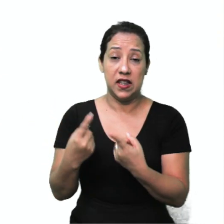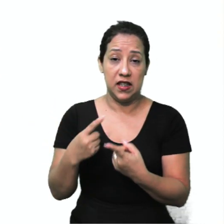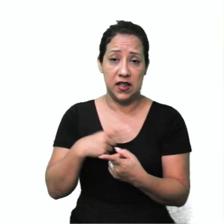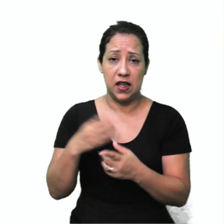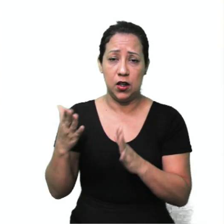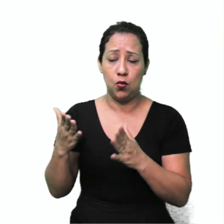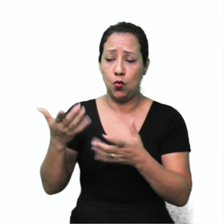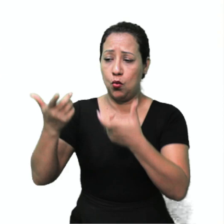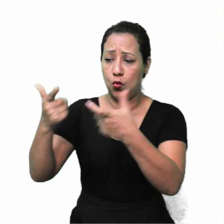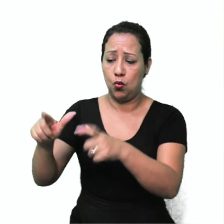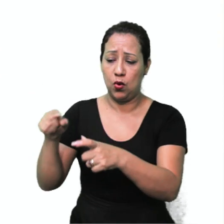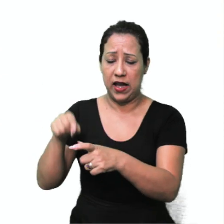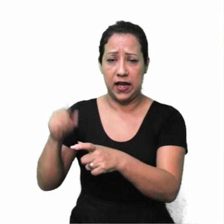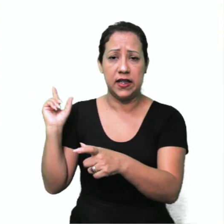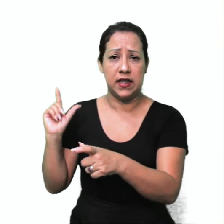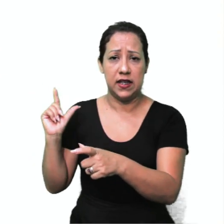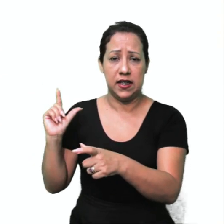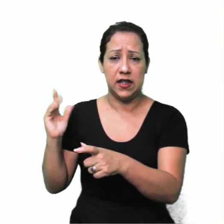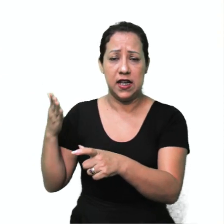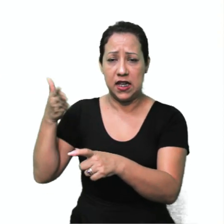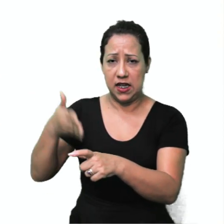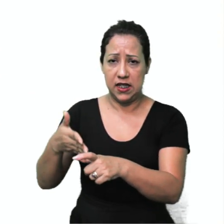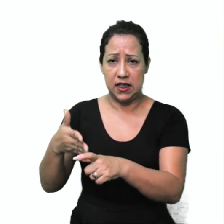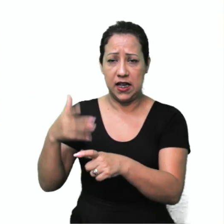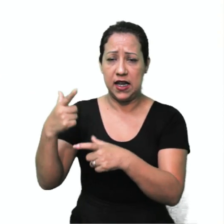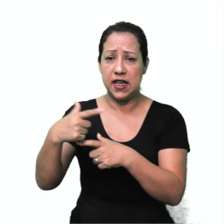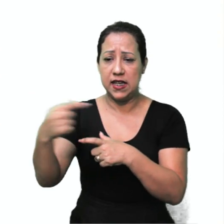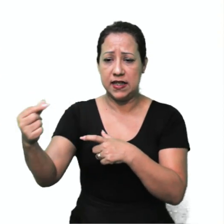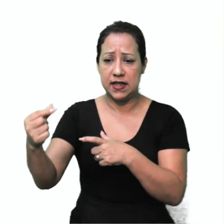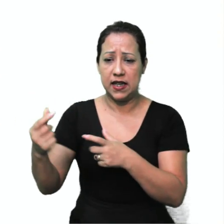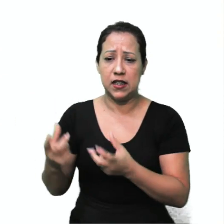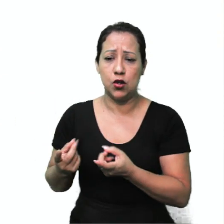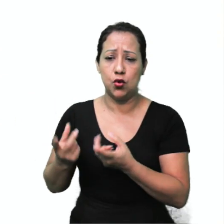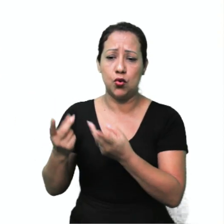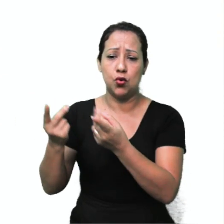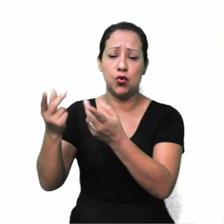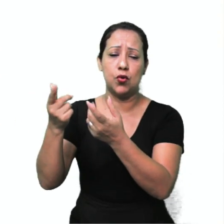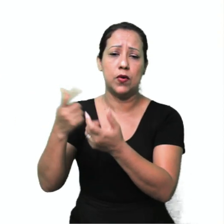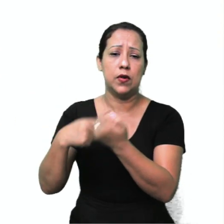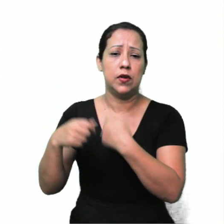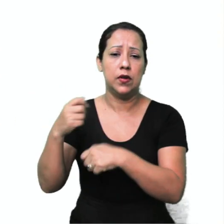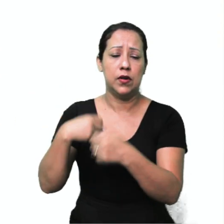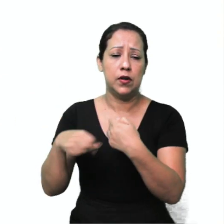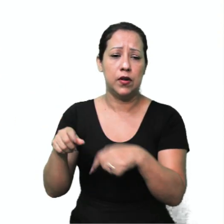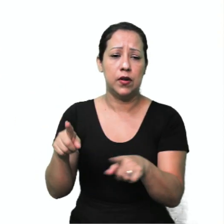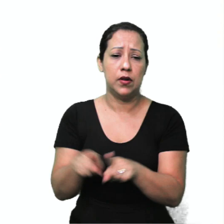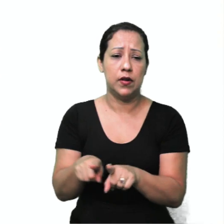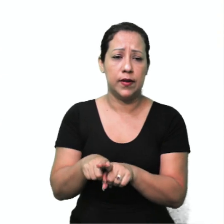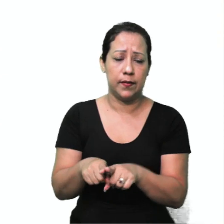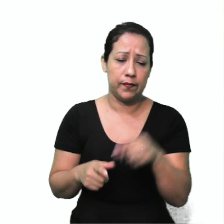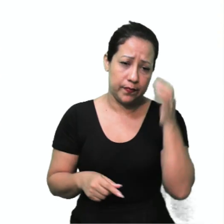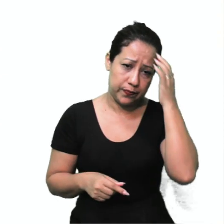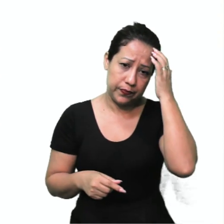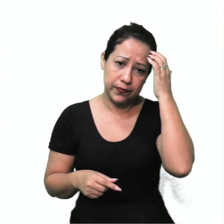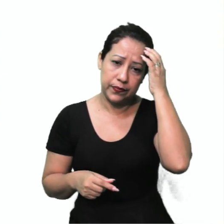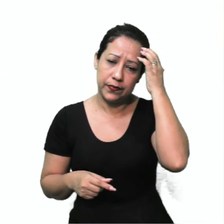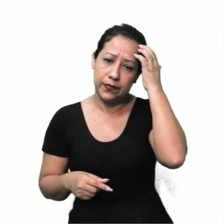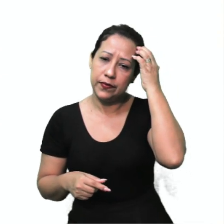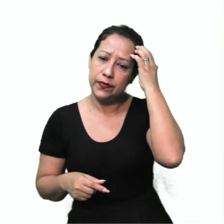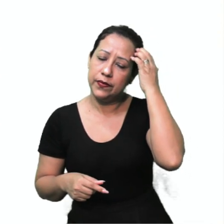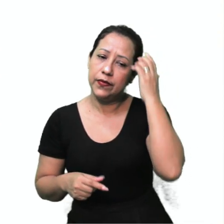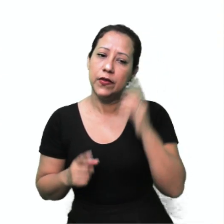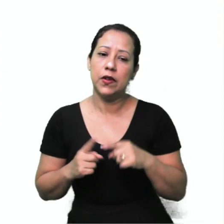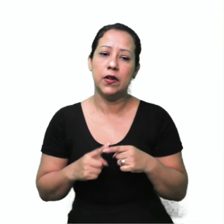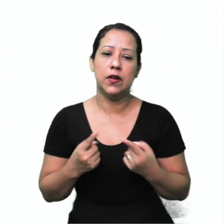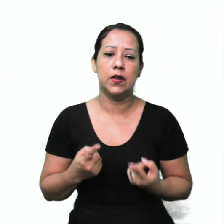pessoas. Segundo diversas instituições de direitos humanos, atualmente o perfil acolhedor do país está cedendo